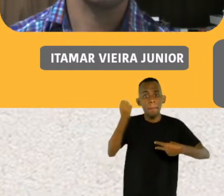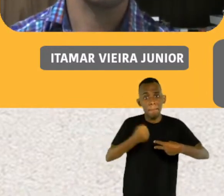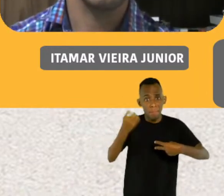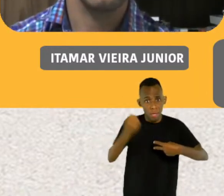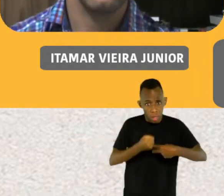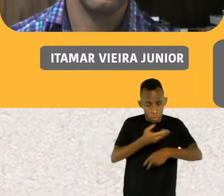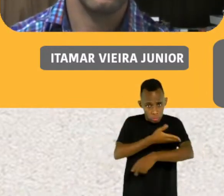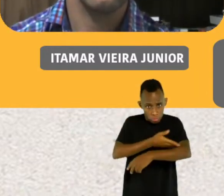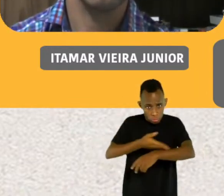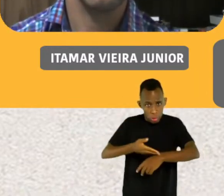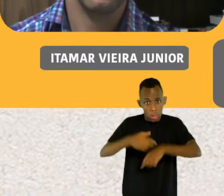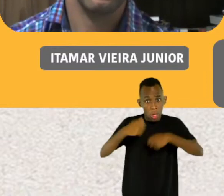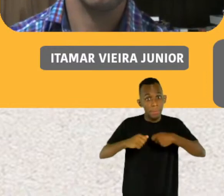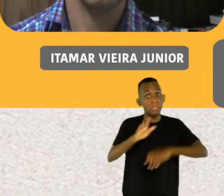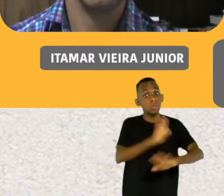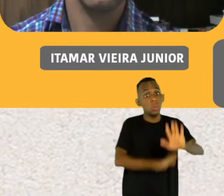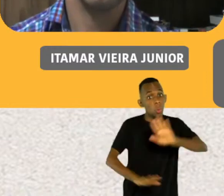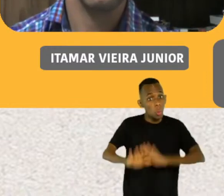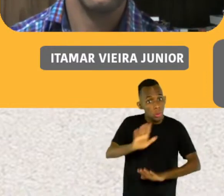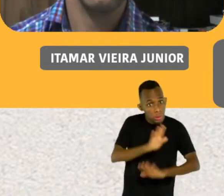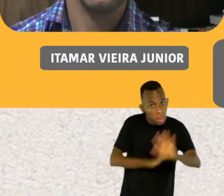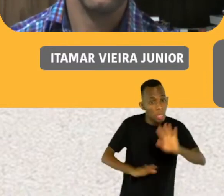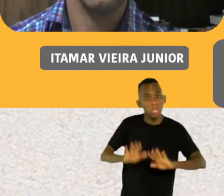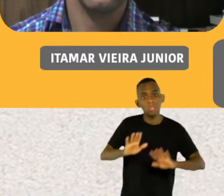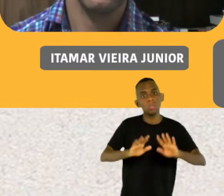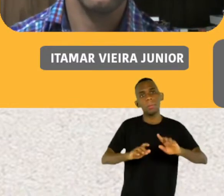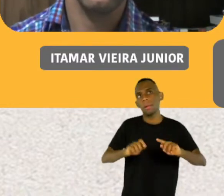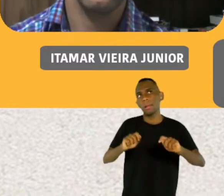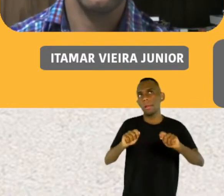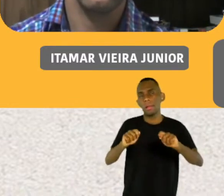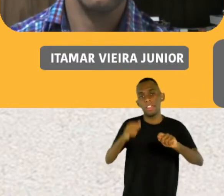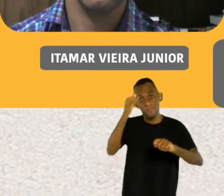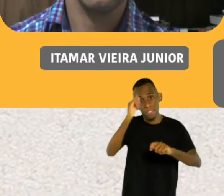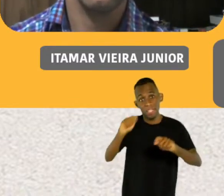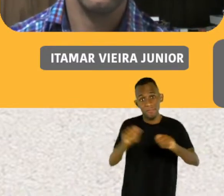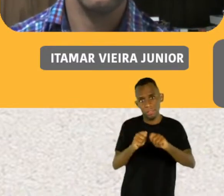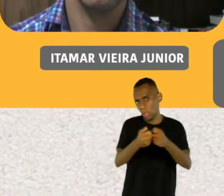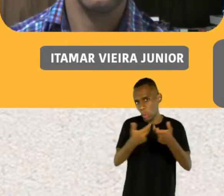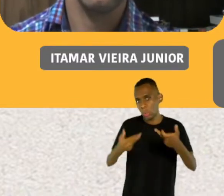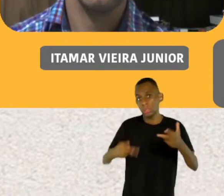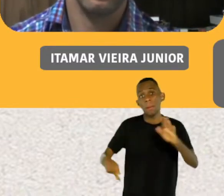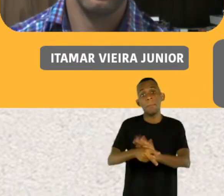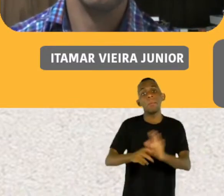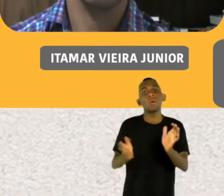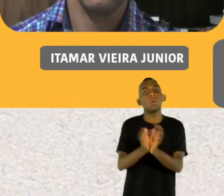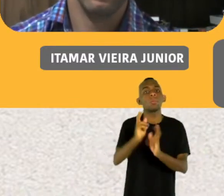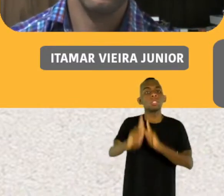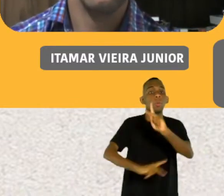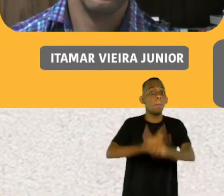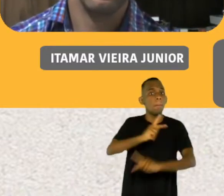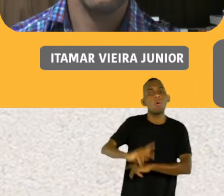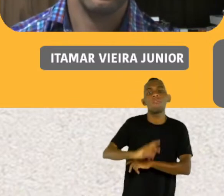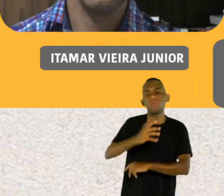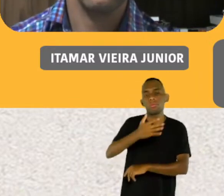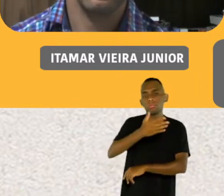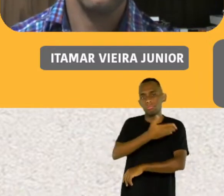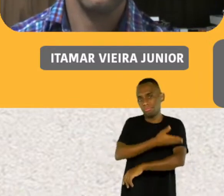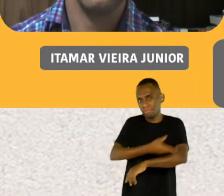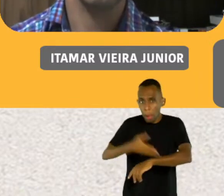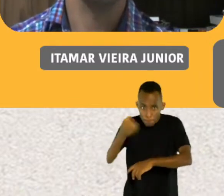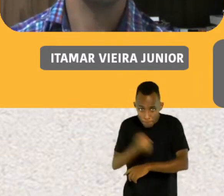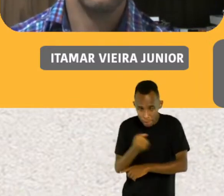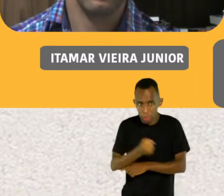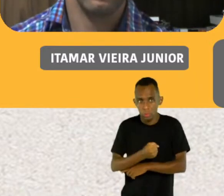tenho que tomar cuidado para não fazer coisas de homem branco na vida, porque eu não acredito nisso. Mas eu sou isso, né? Quer dizer,